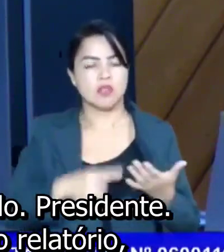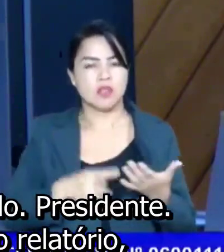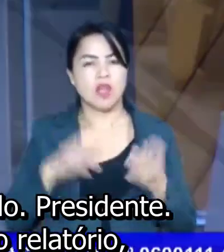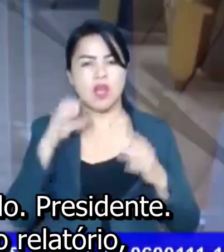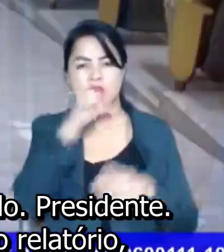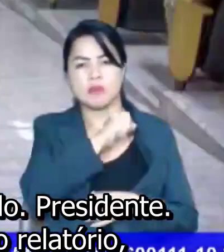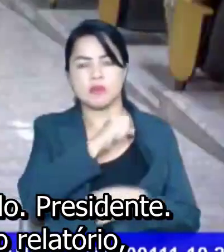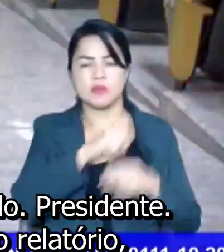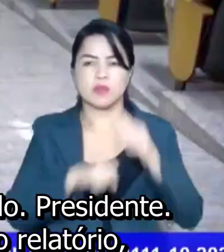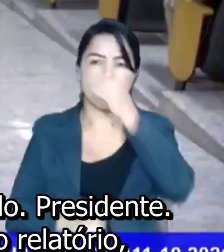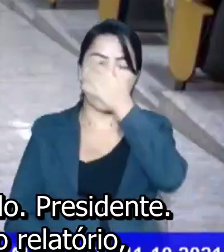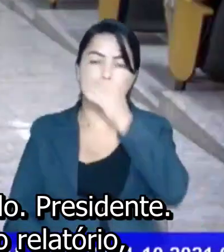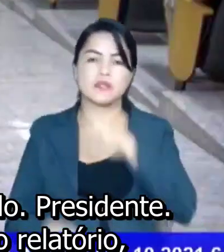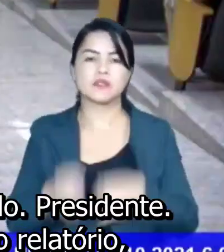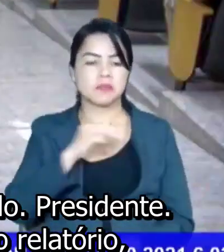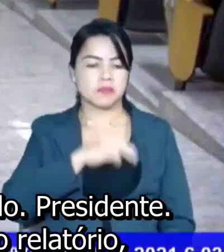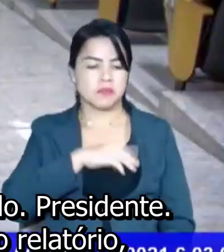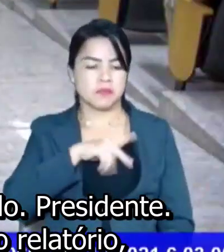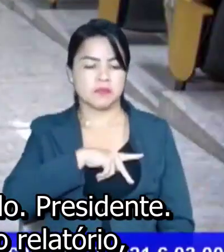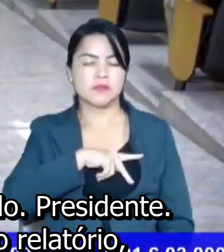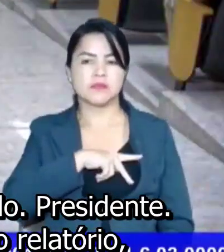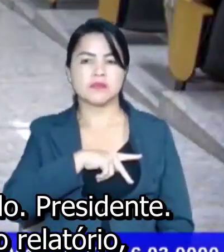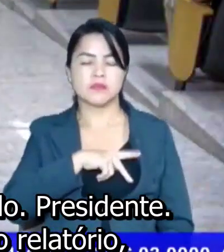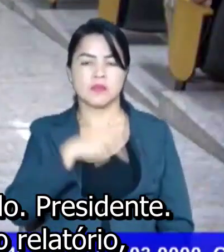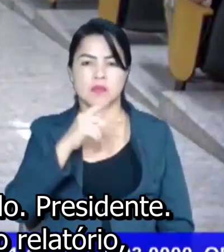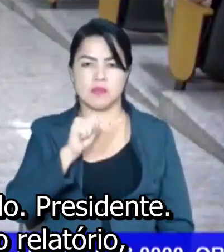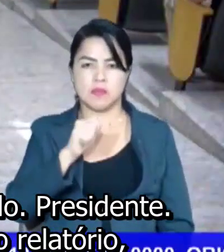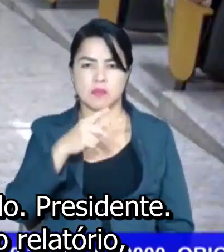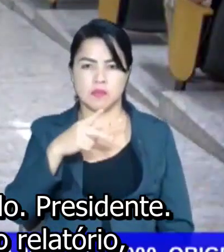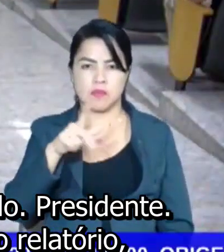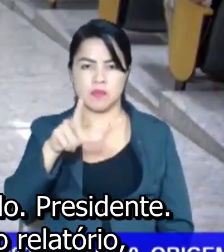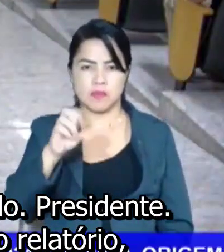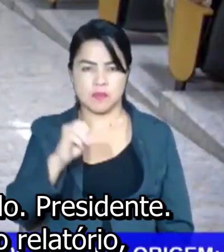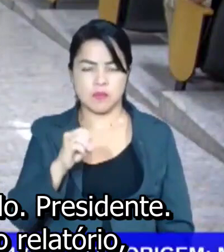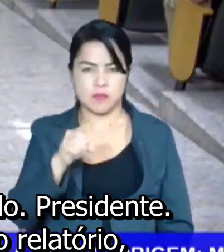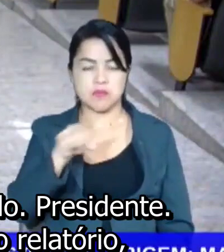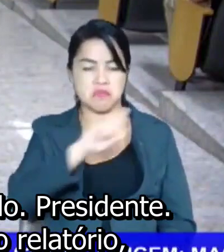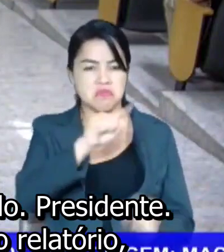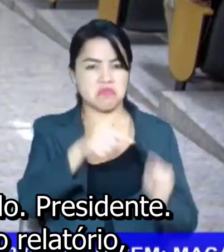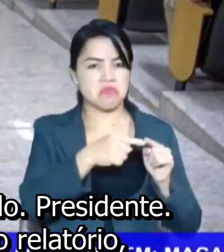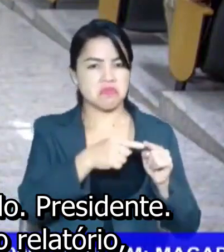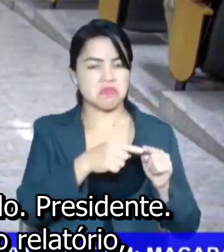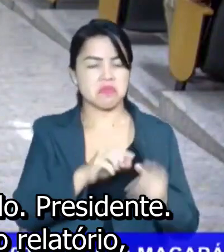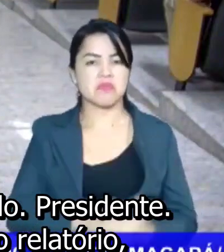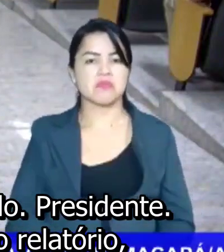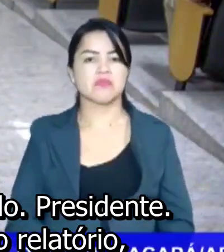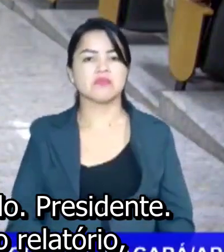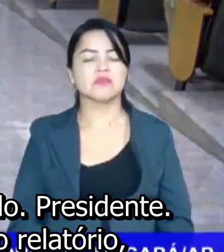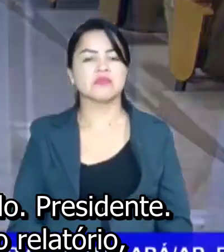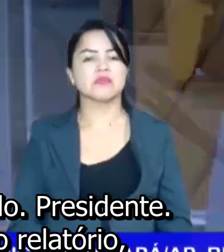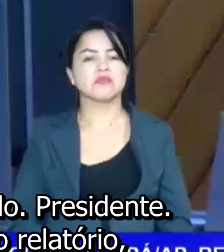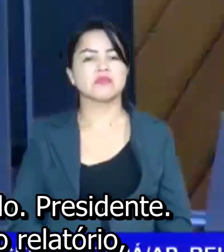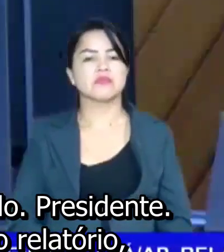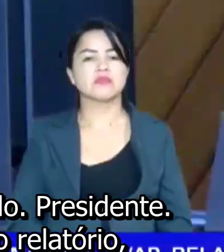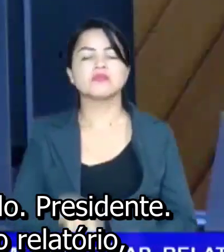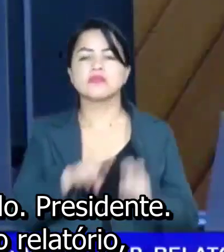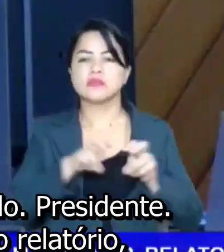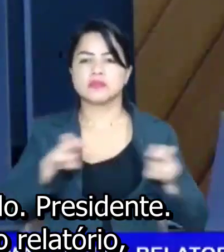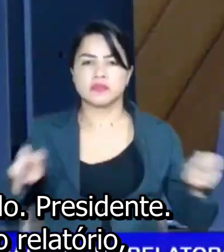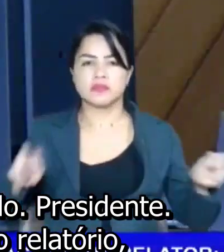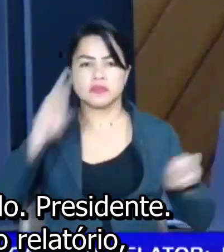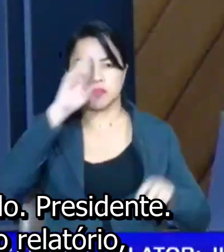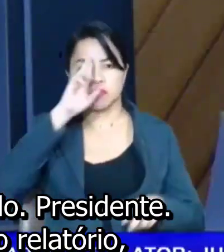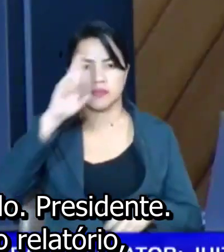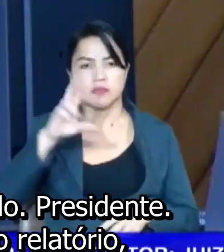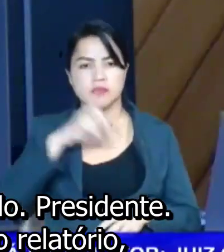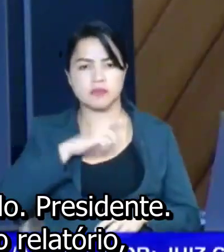brevíssimo. Brevíssimo, doutor Pablo. Reitero o parecer, senhor presidente. Reiterado, desembargador. Excelências,